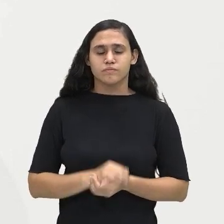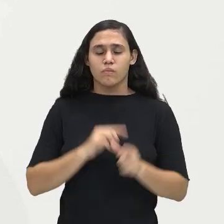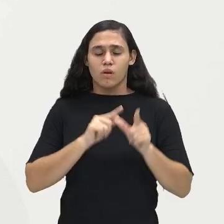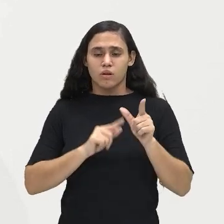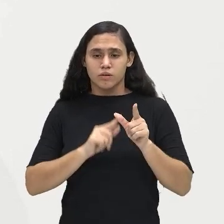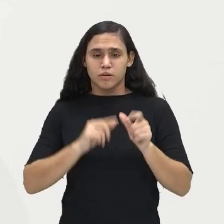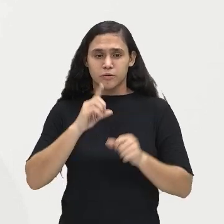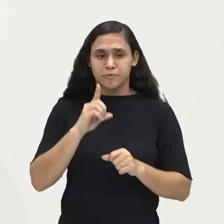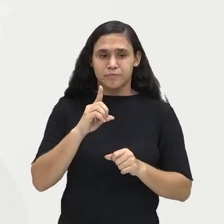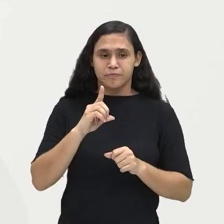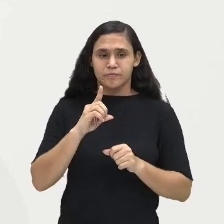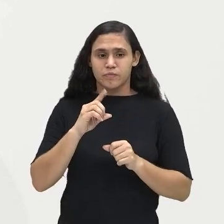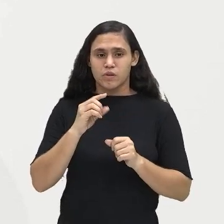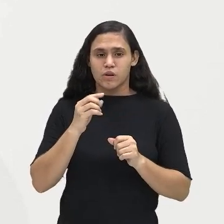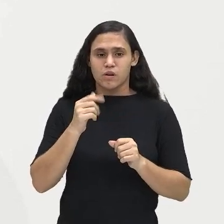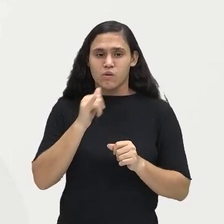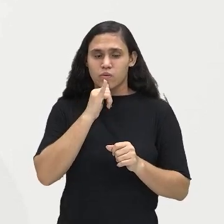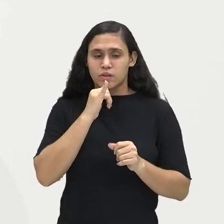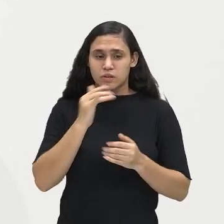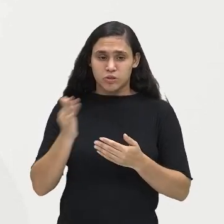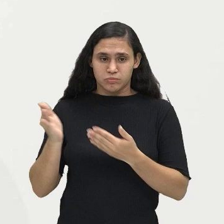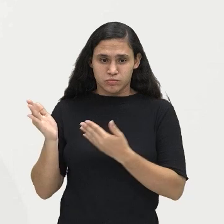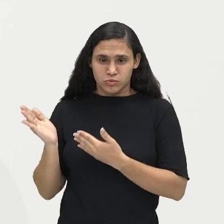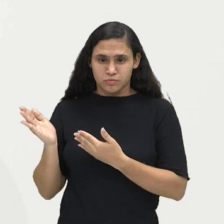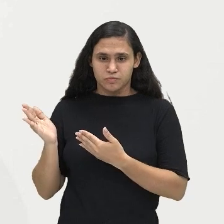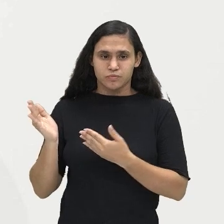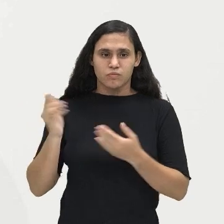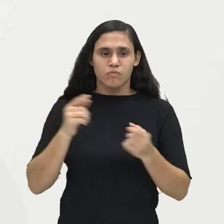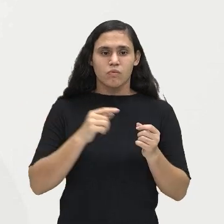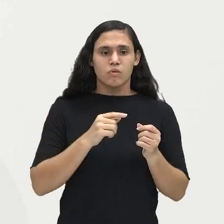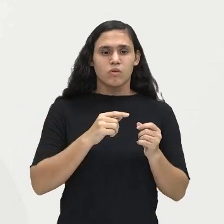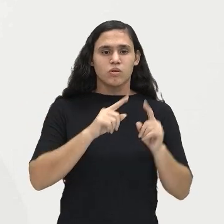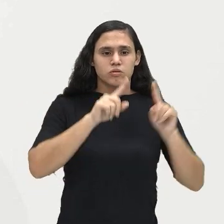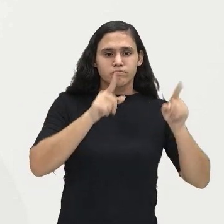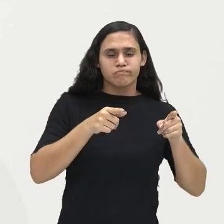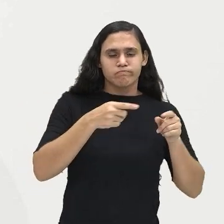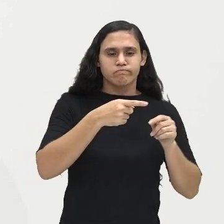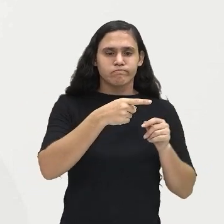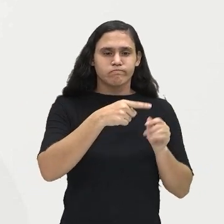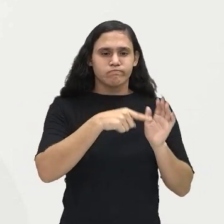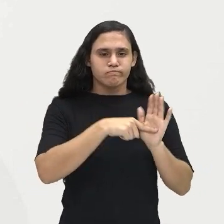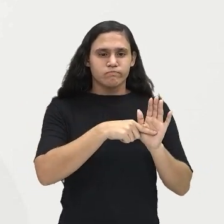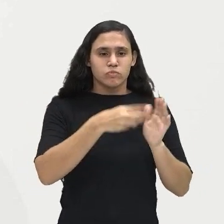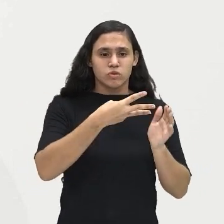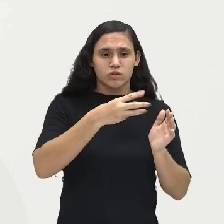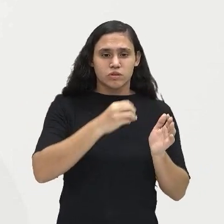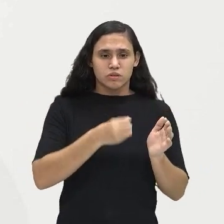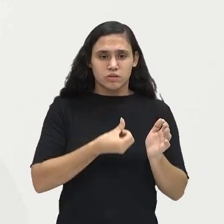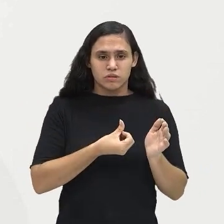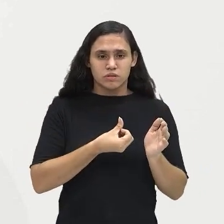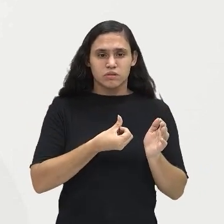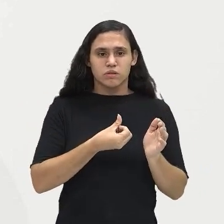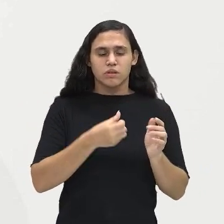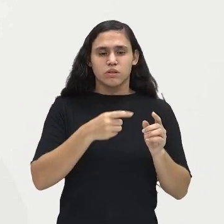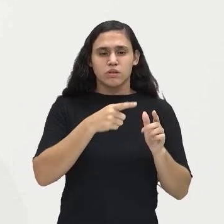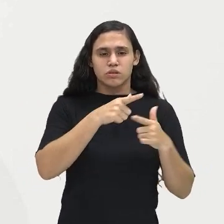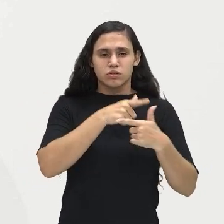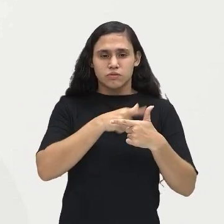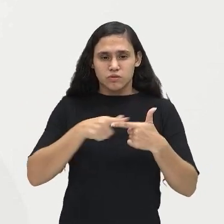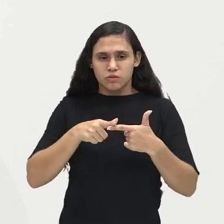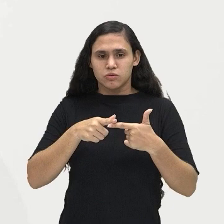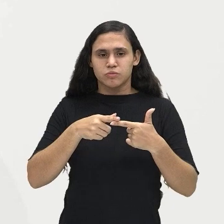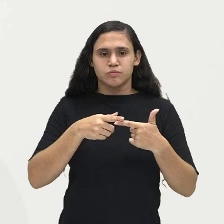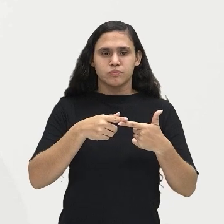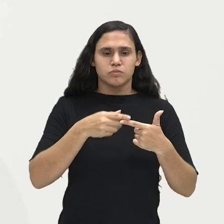aqui o menos dividido por mais. Sinais diferentes, resultado negativo. E aí, pessoal, 36 dividido por 4 é 9, tá